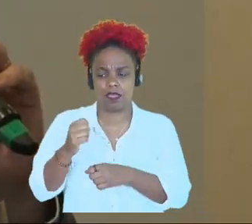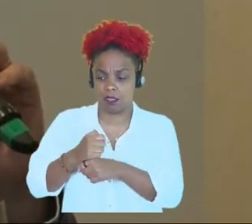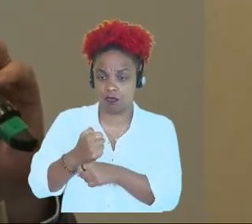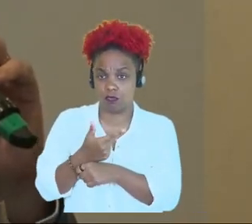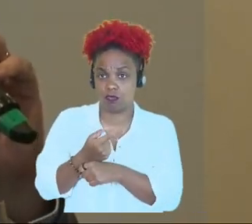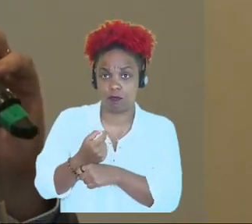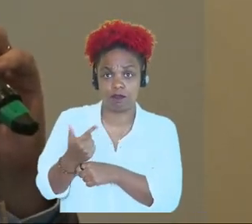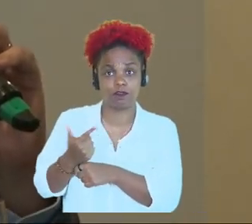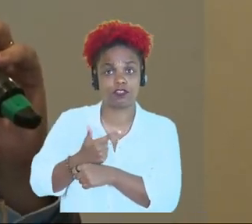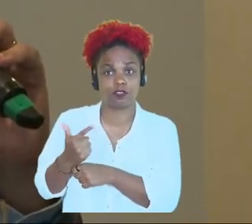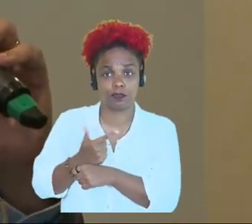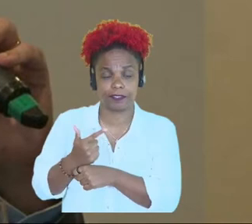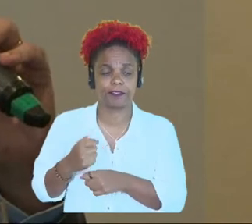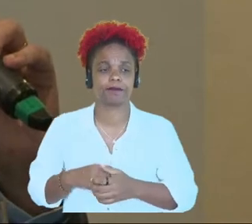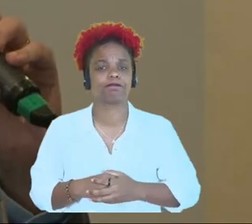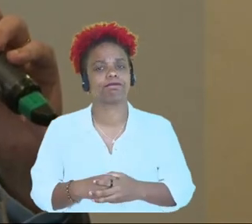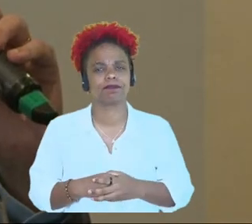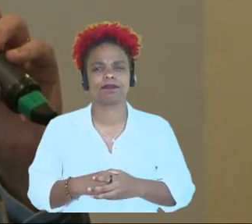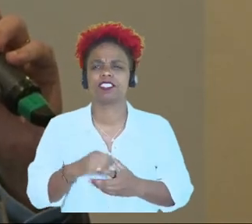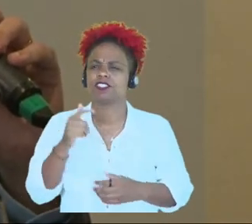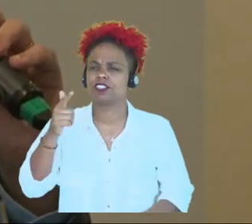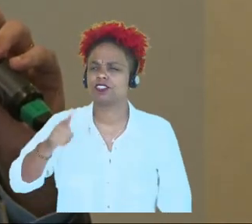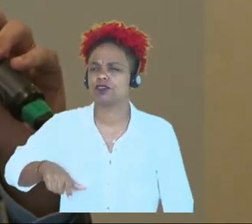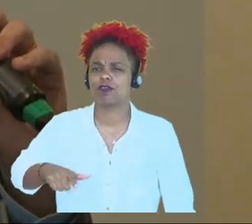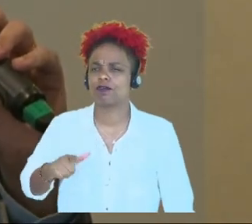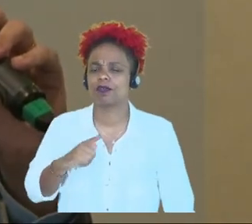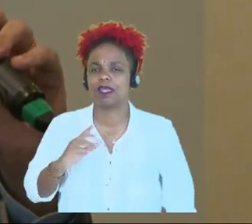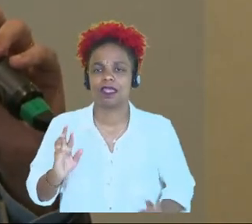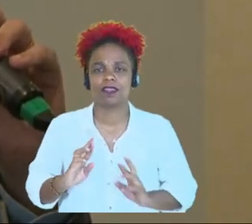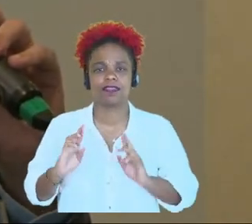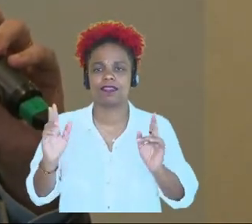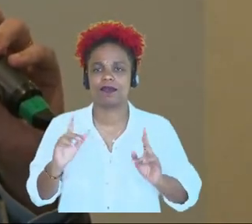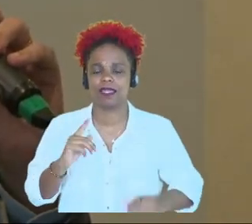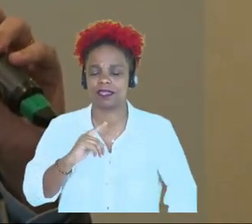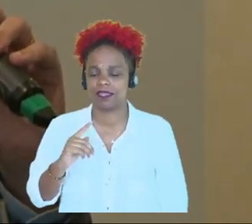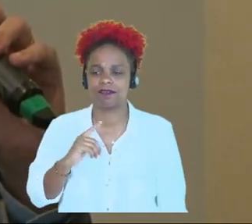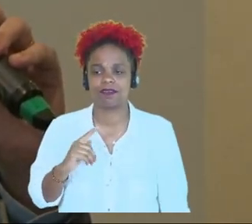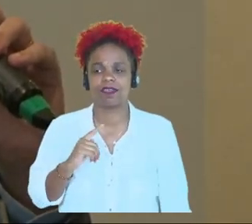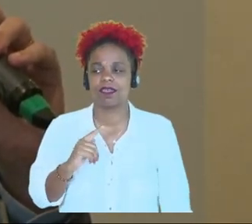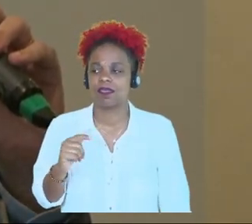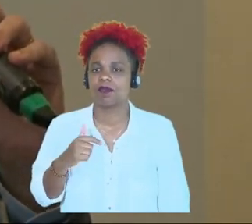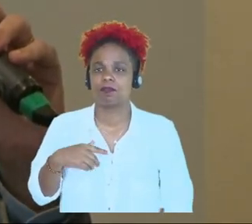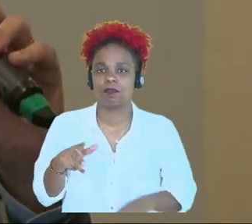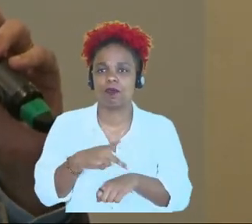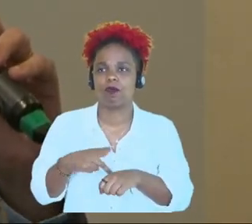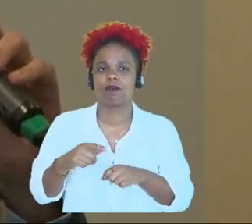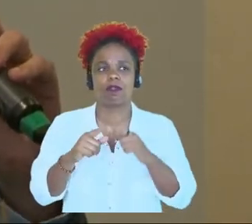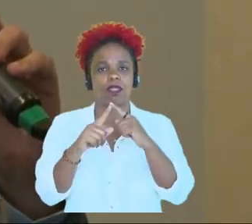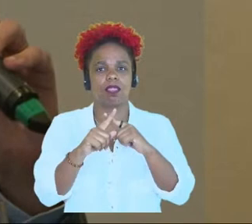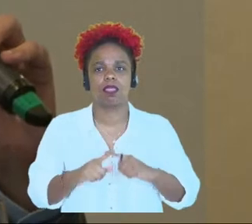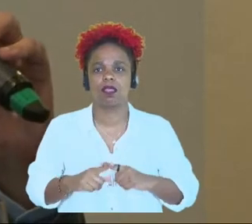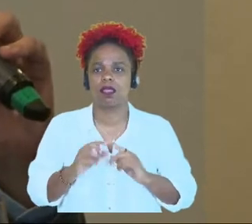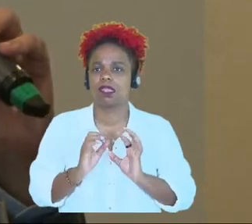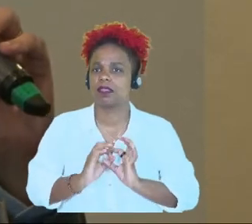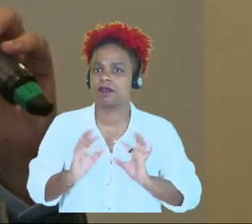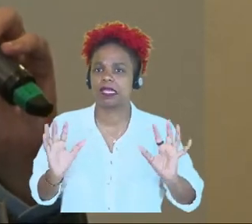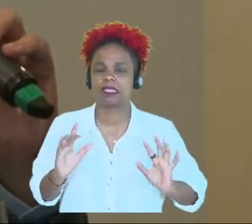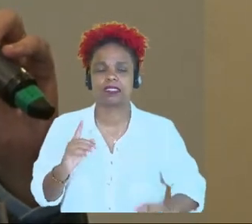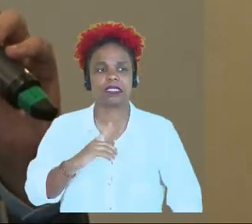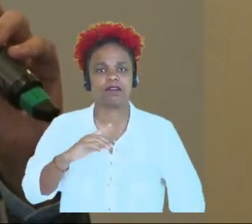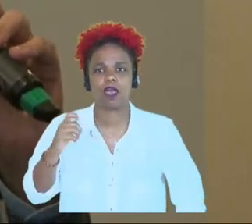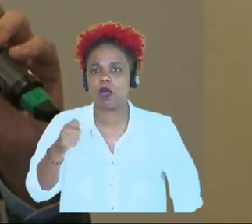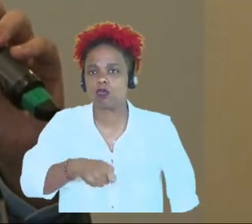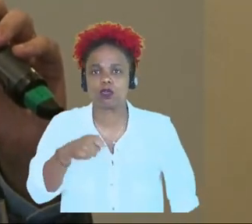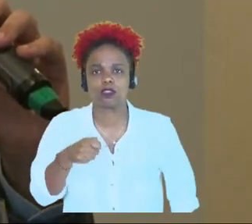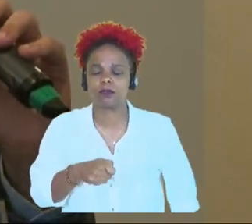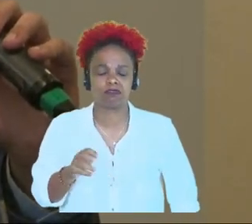2022. E, de novo, não se trata de civilização versus barbárie, não se trata de democracia versus